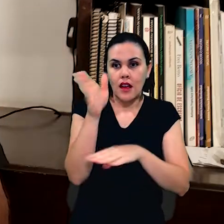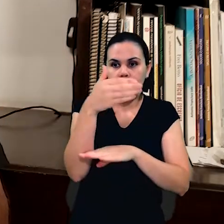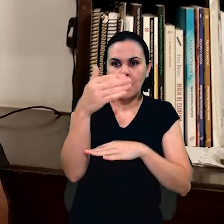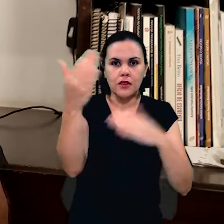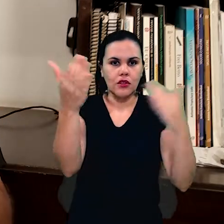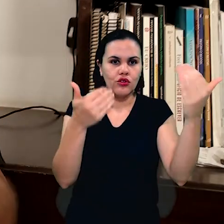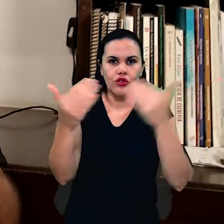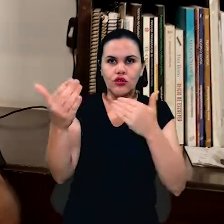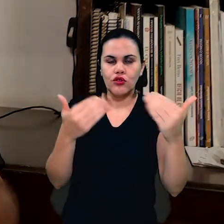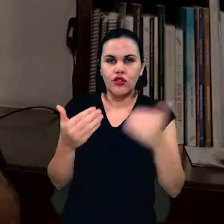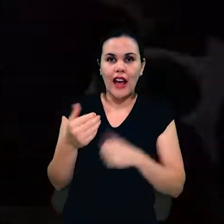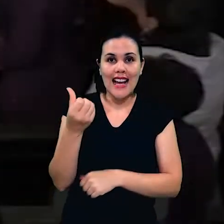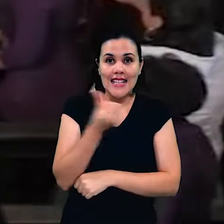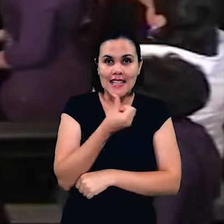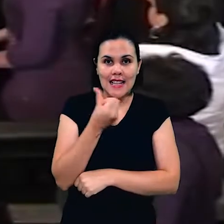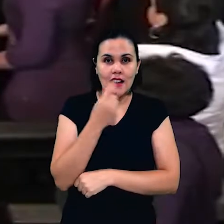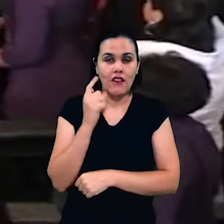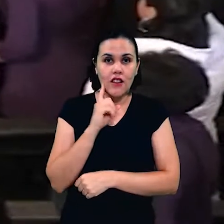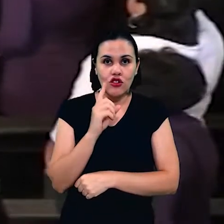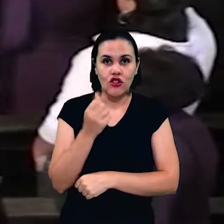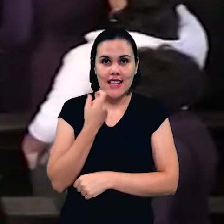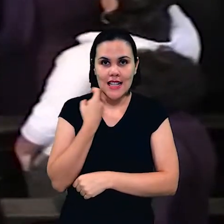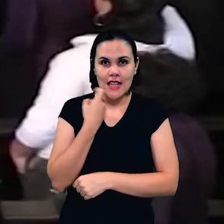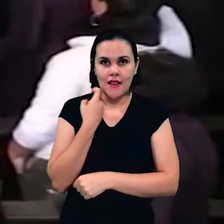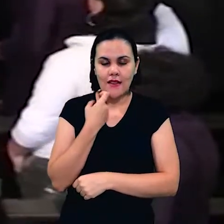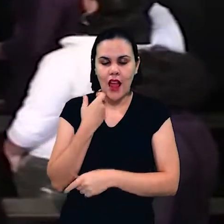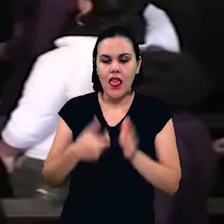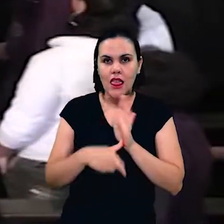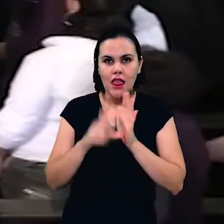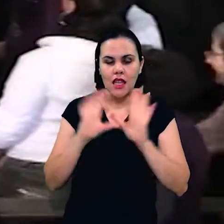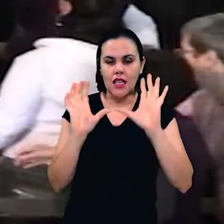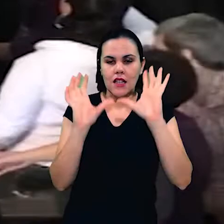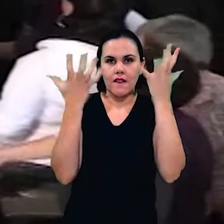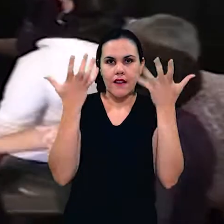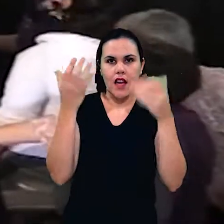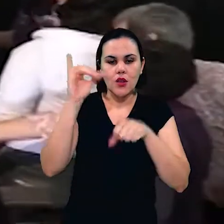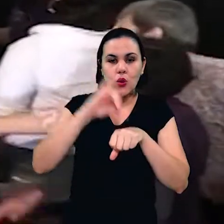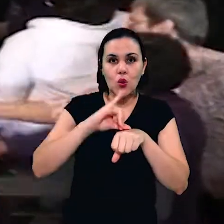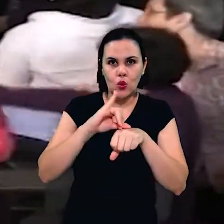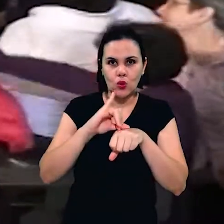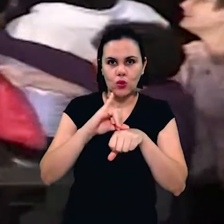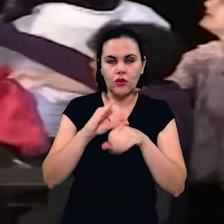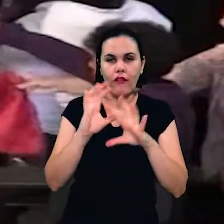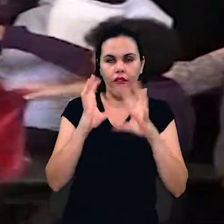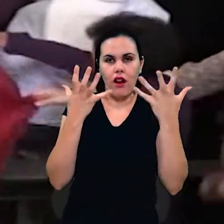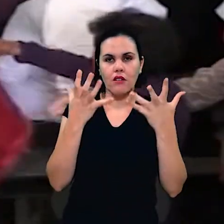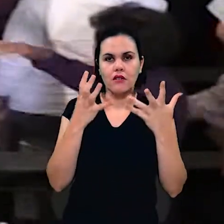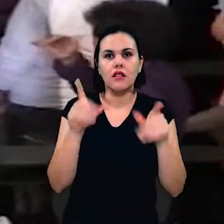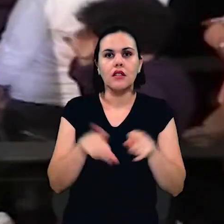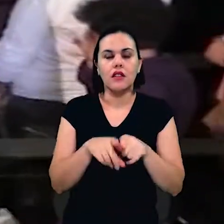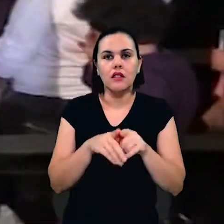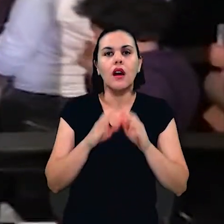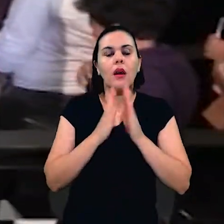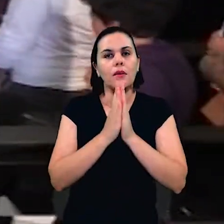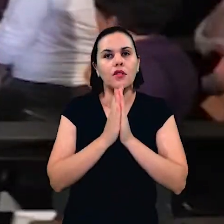essas bandeiras, na sexta-feira que antecede o início da festa, o núcleo central da festa. Então ali também é uma missa, uma celebração,